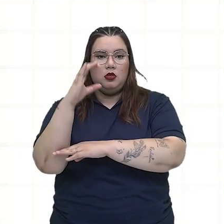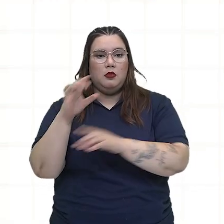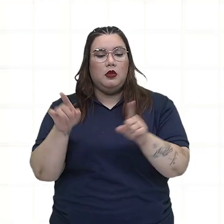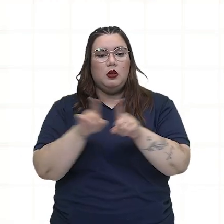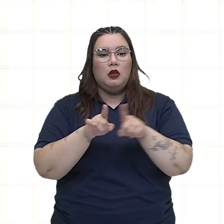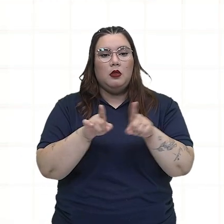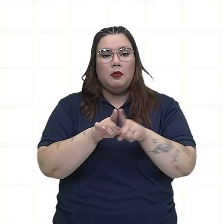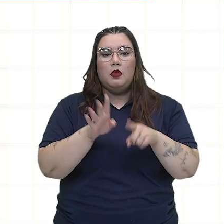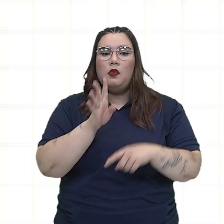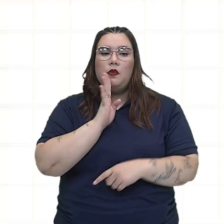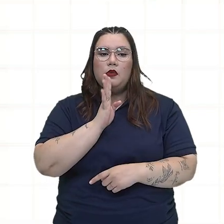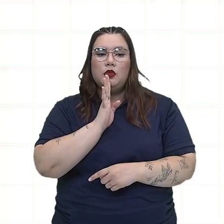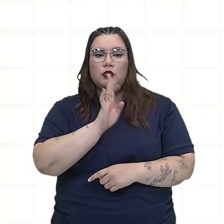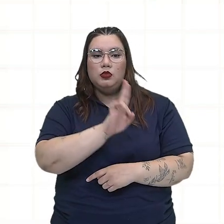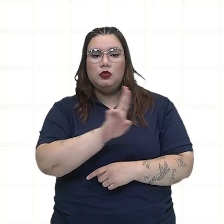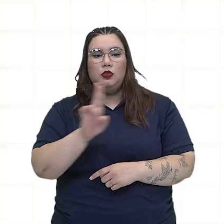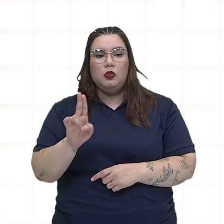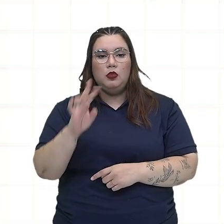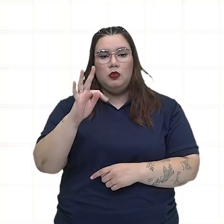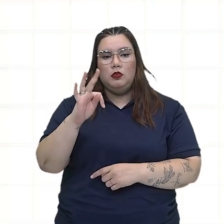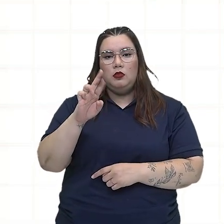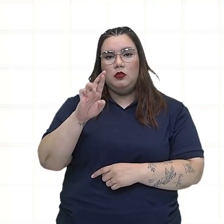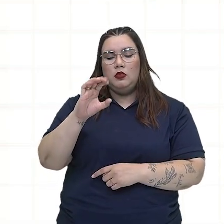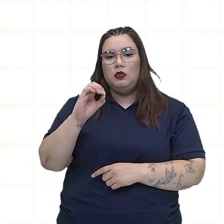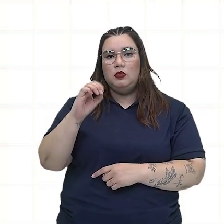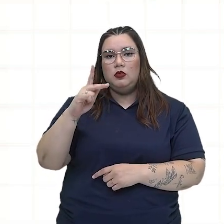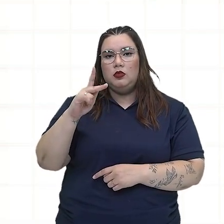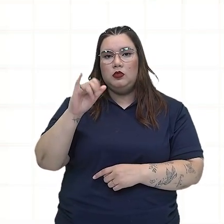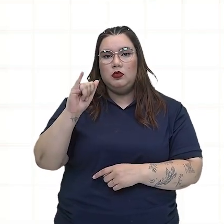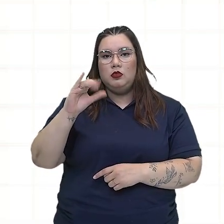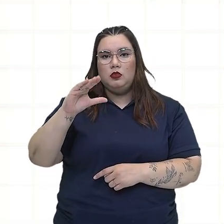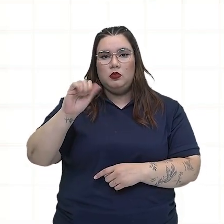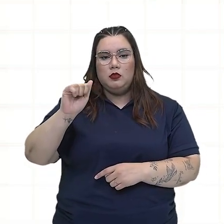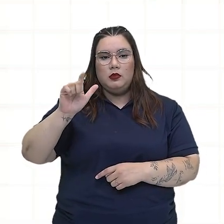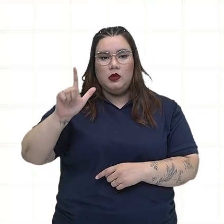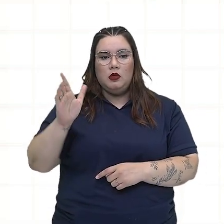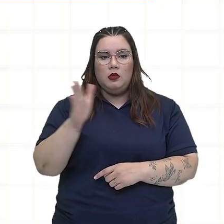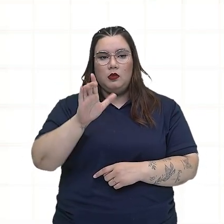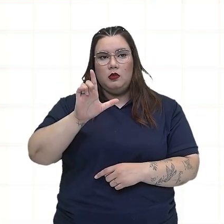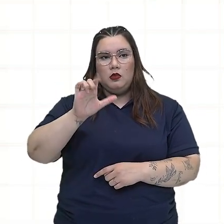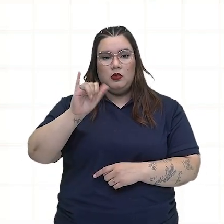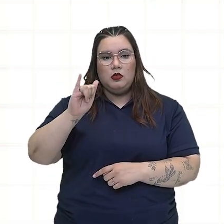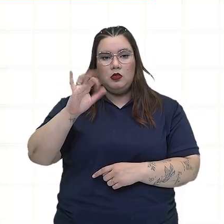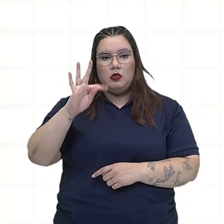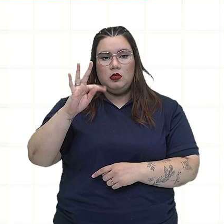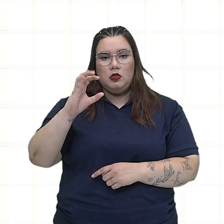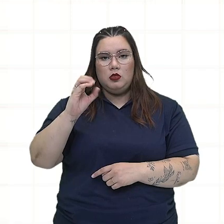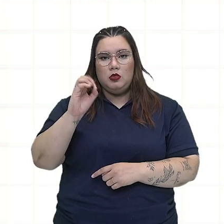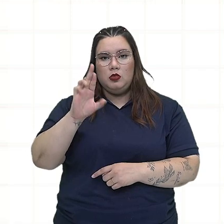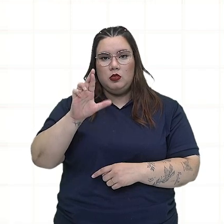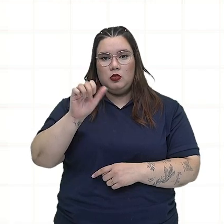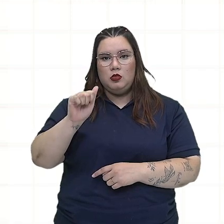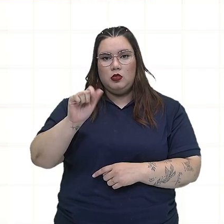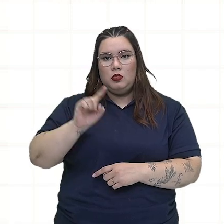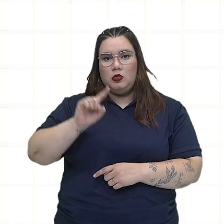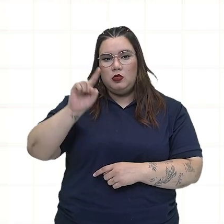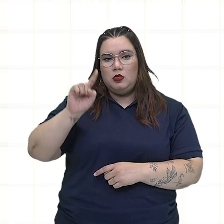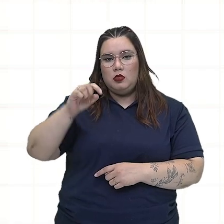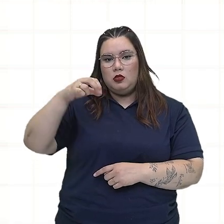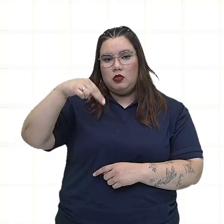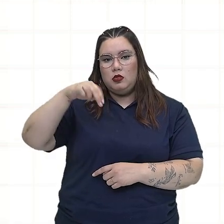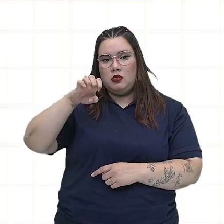climático, ele também é conhecido como tropical